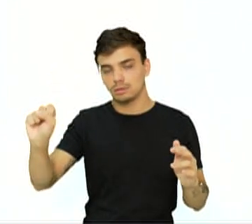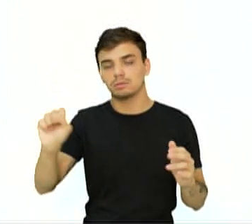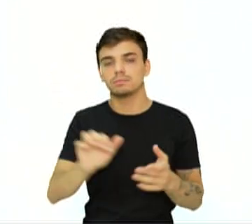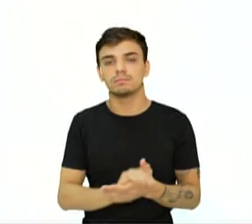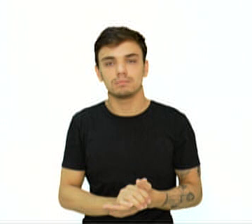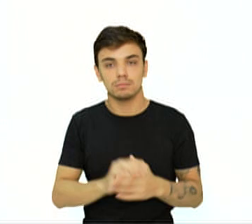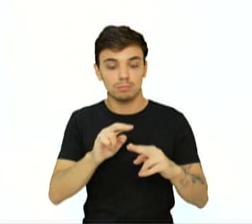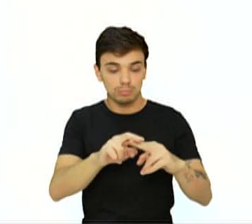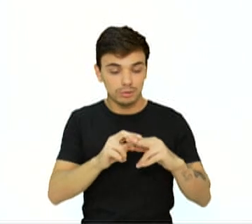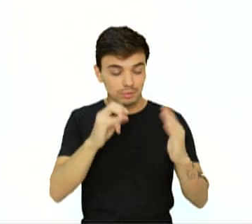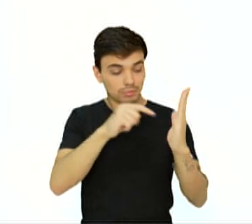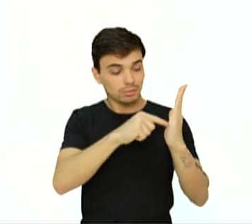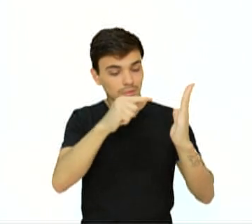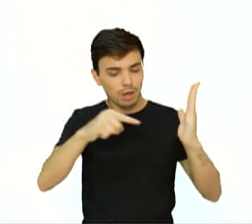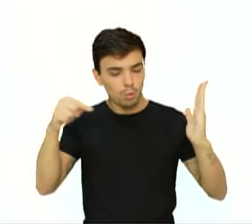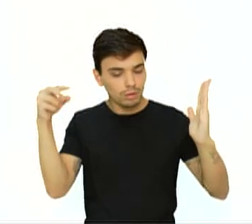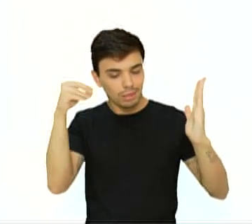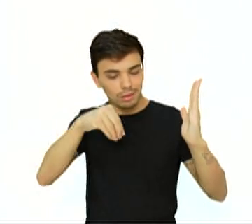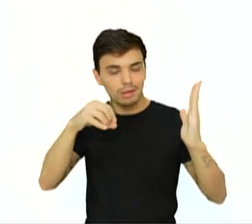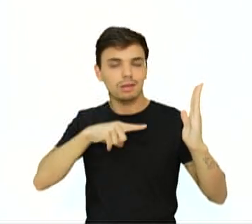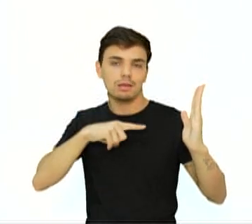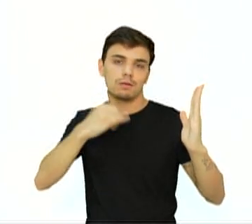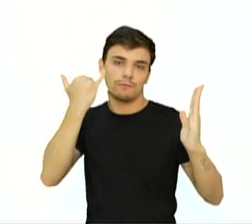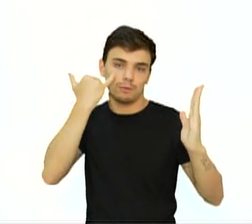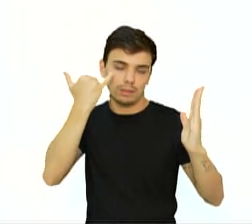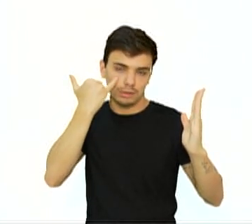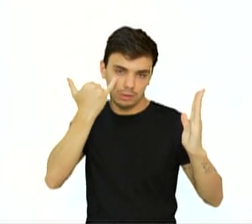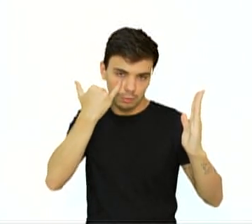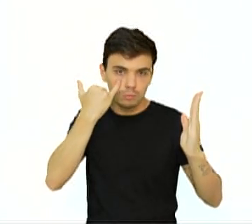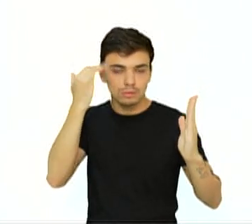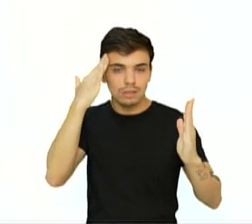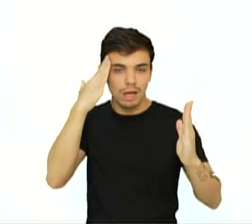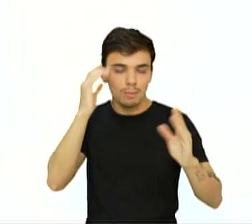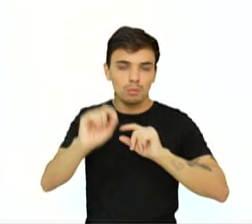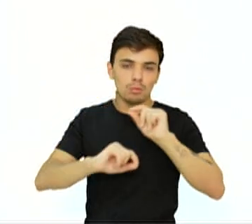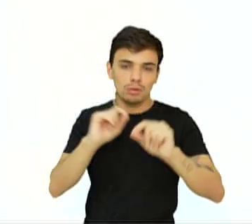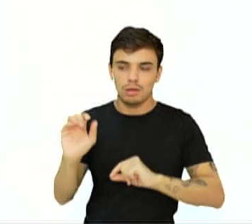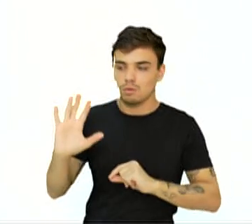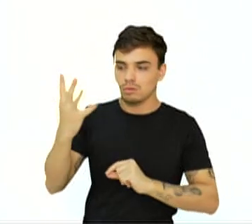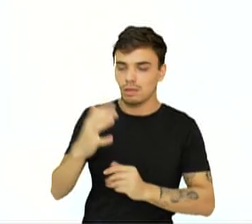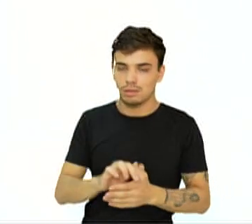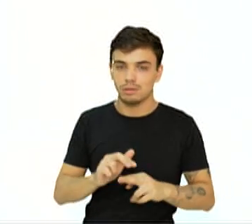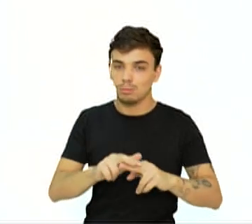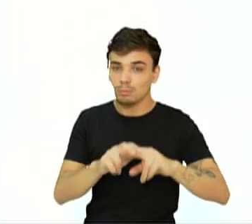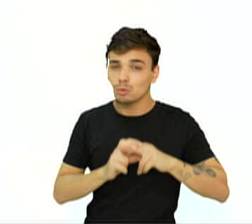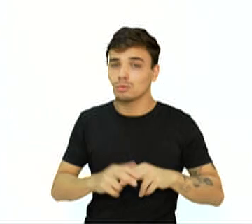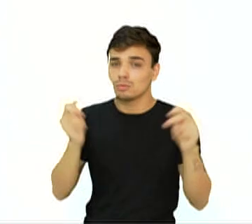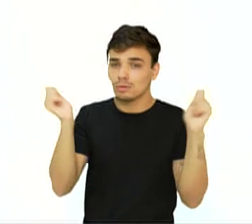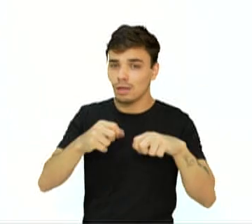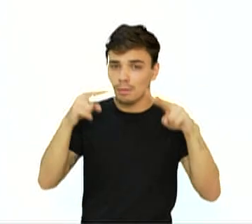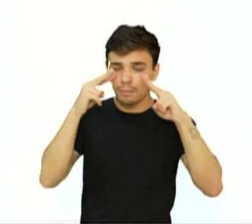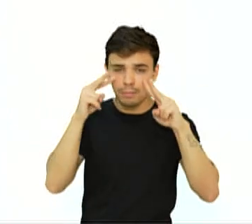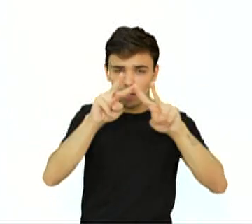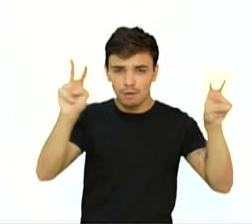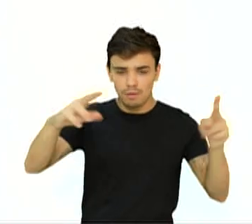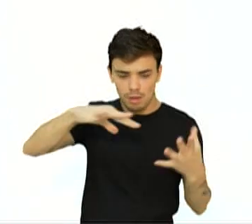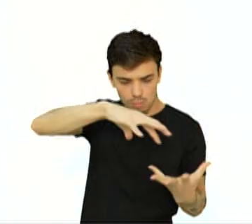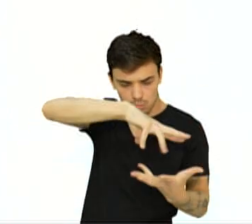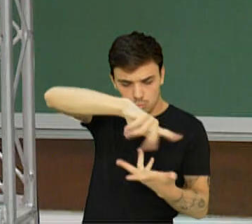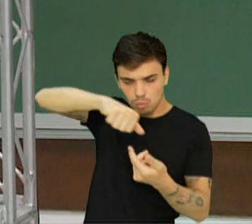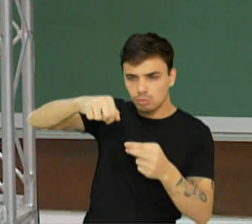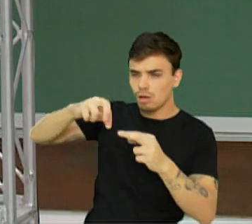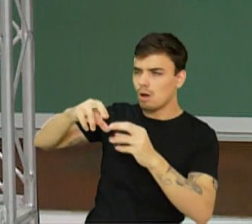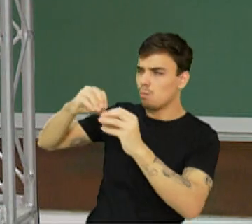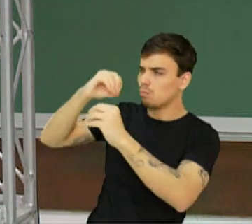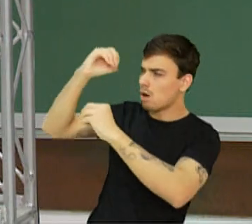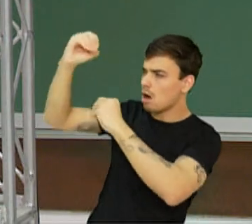o que está acontecendo, né? É a nossa visão no espaço. Então a gente consegue ver coisas que nossos olhos não veem através